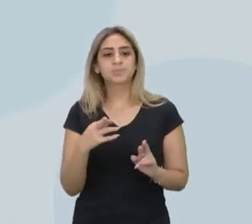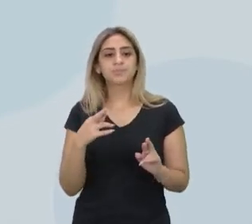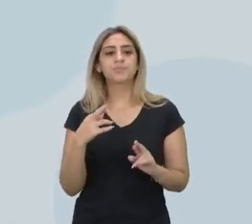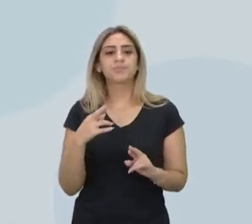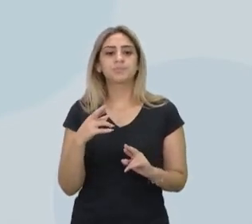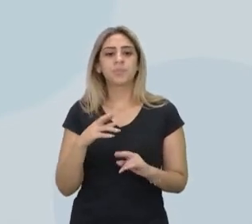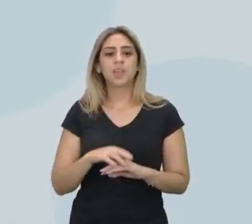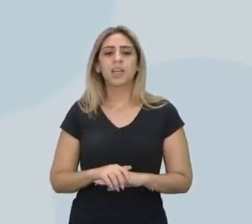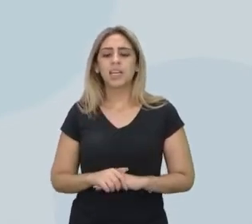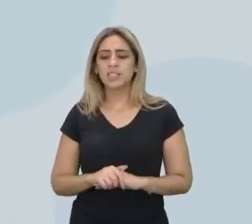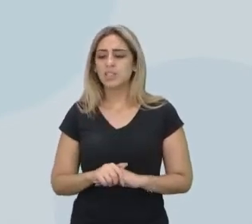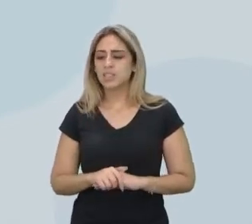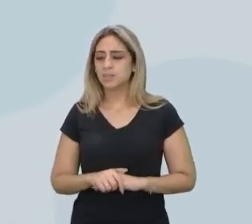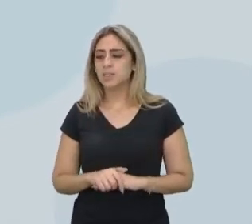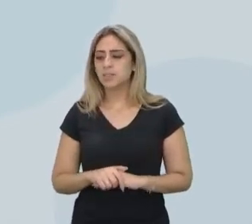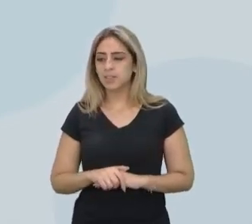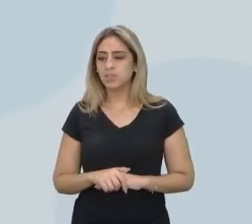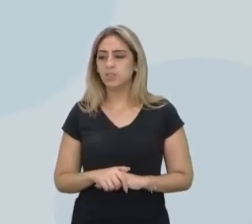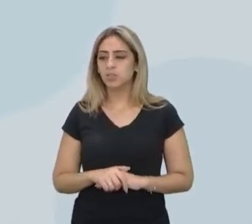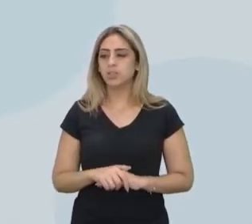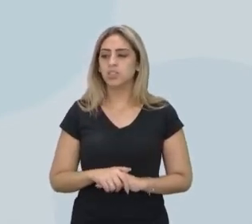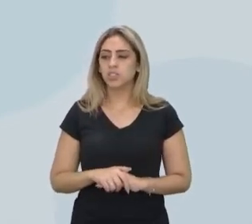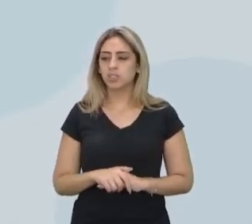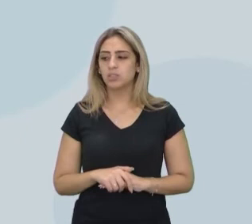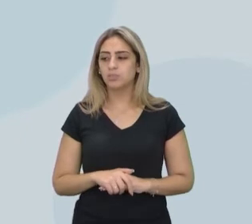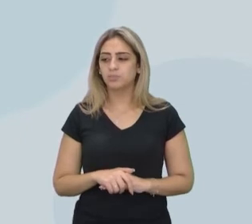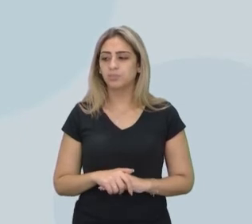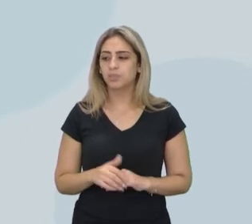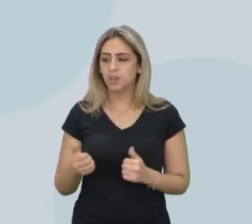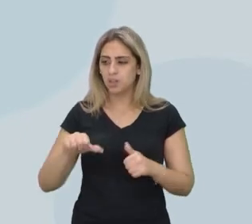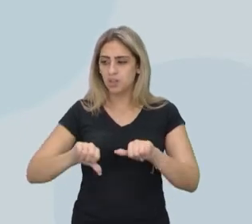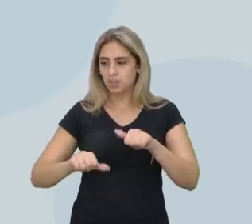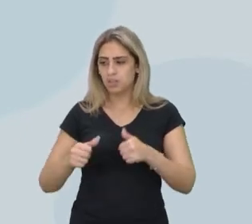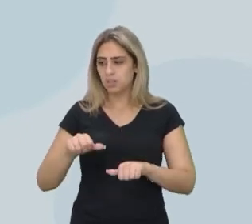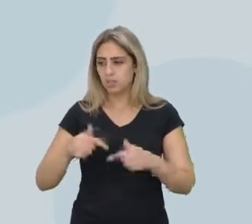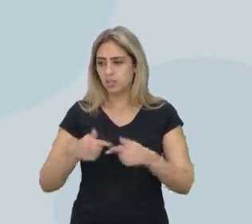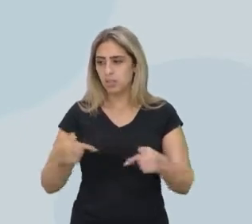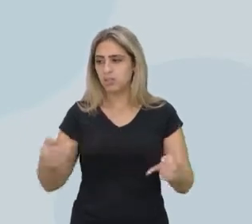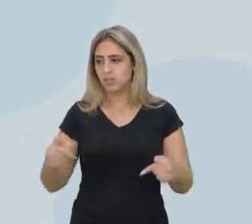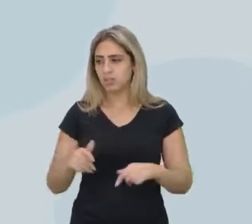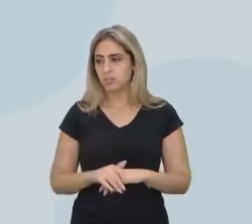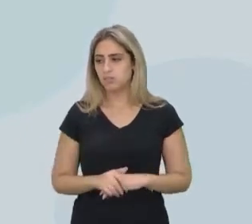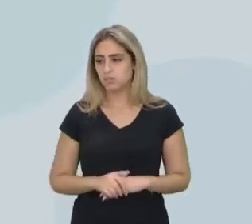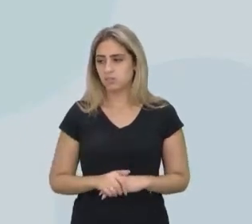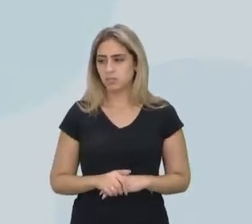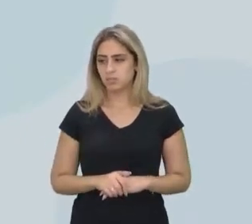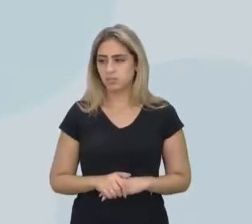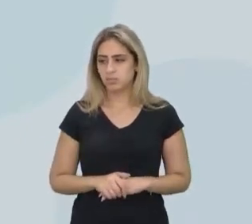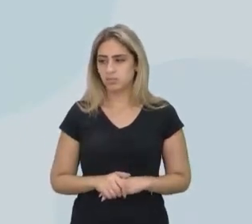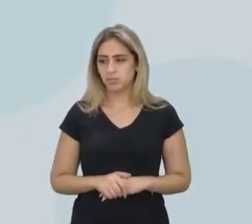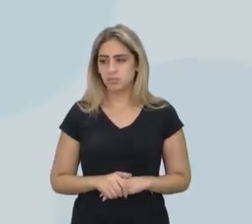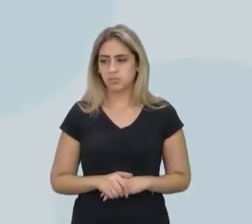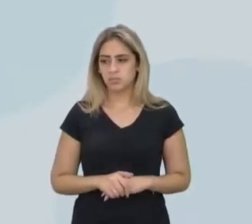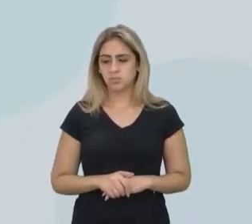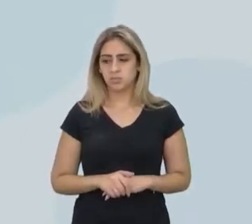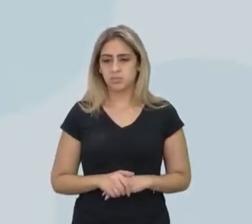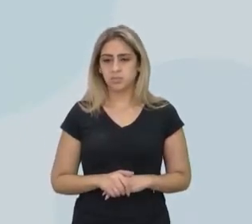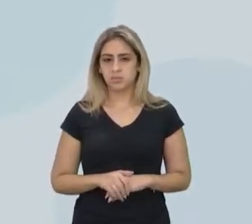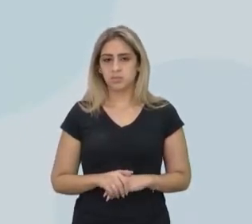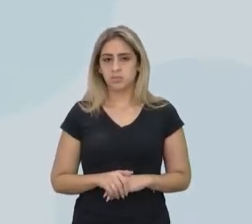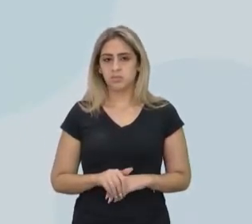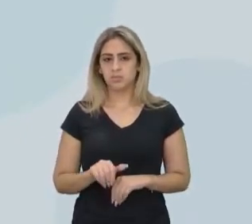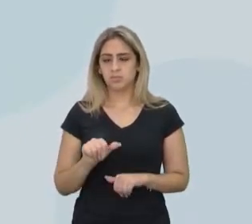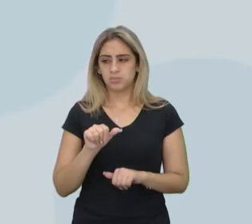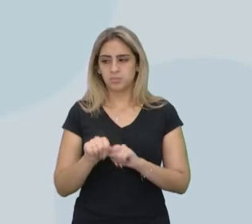reações químicas, lembra que a gente estudou na primeira série reações químicas? Então, eu preciso que vocês elenquem aí